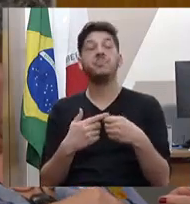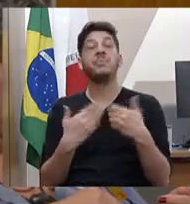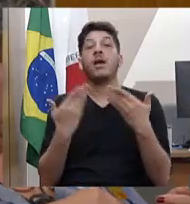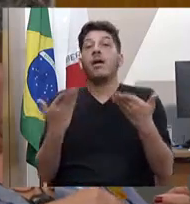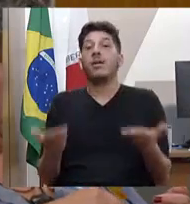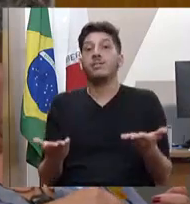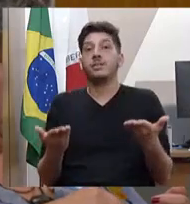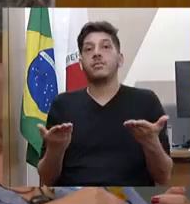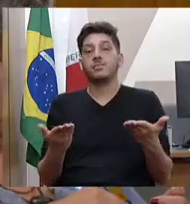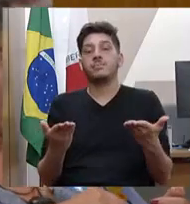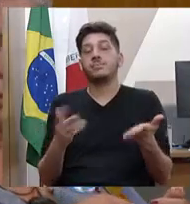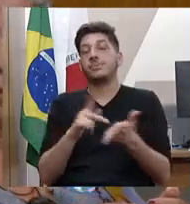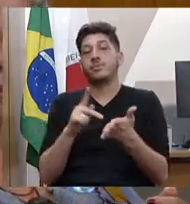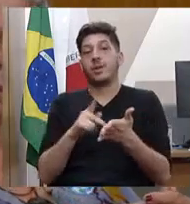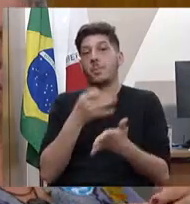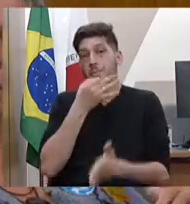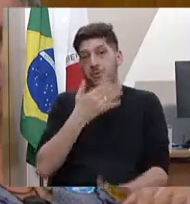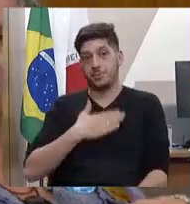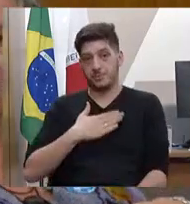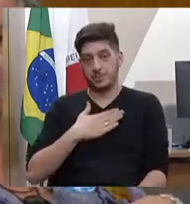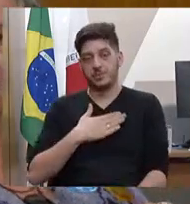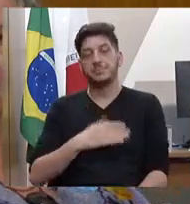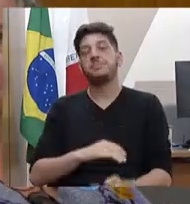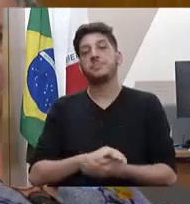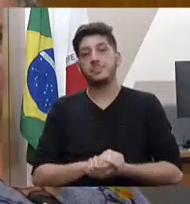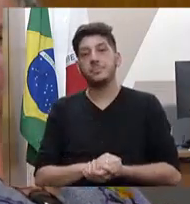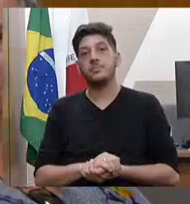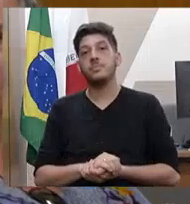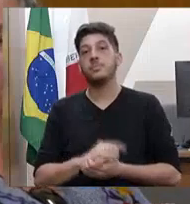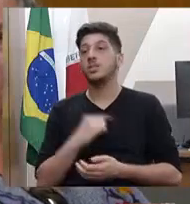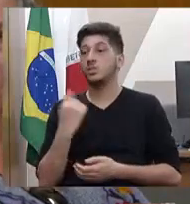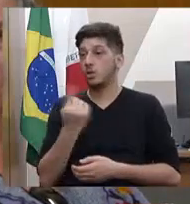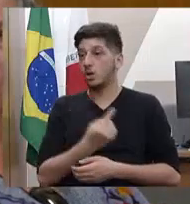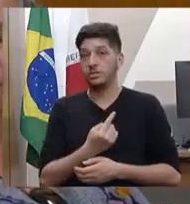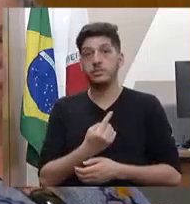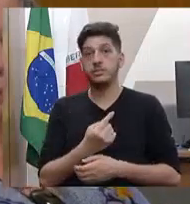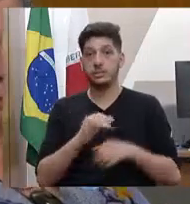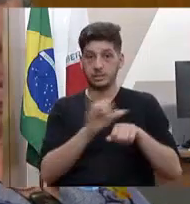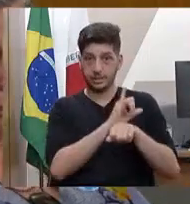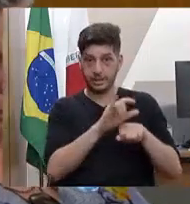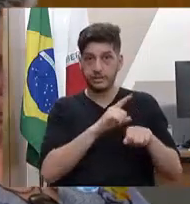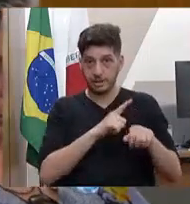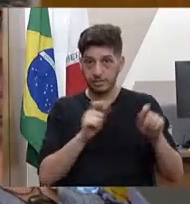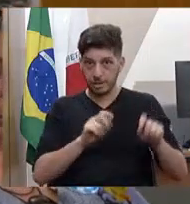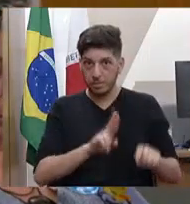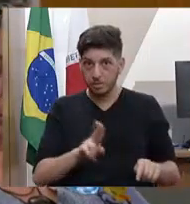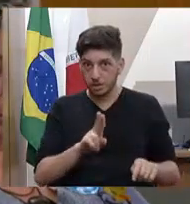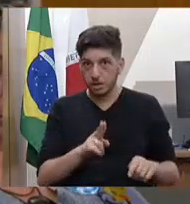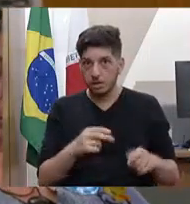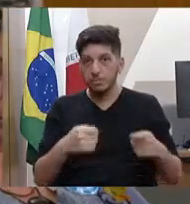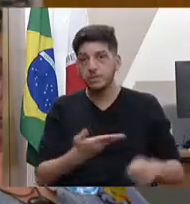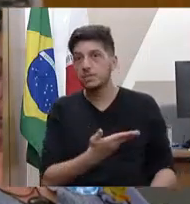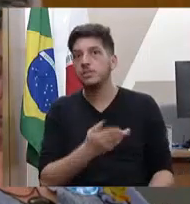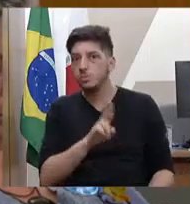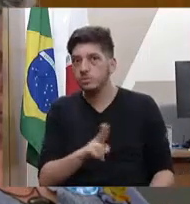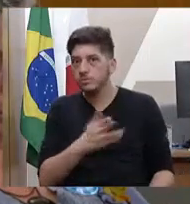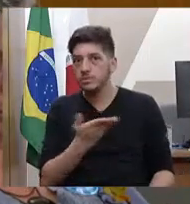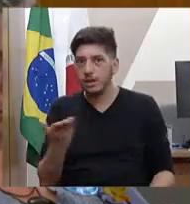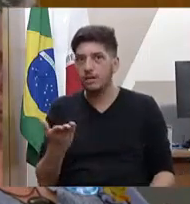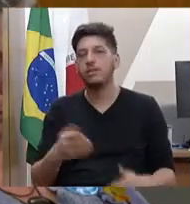eu diria que nós precisamos de utilizar aquele que está a nossa altura e me apresentando também